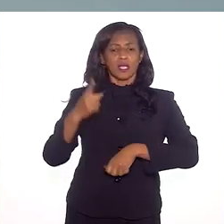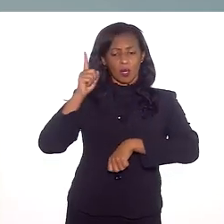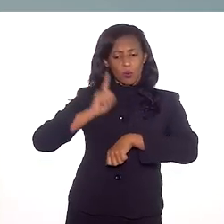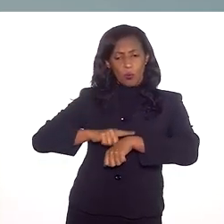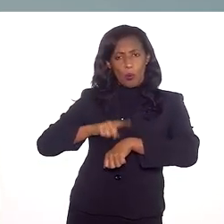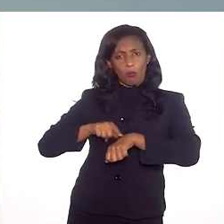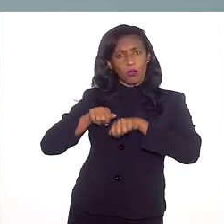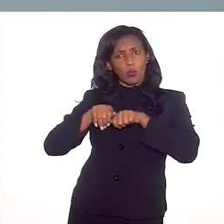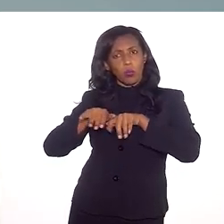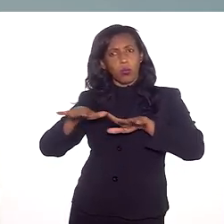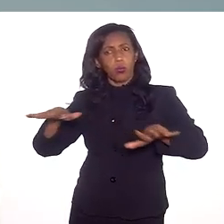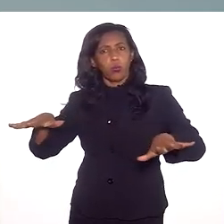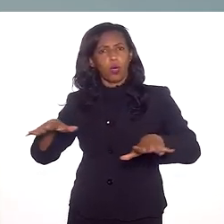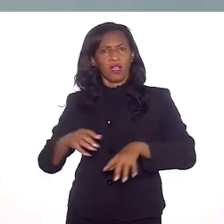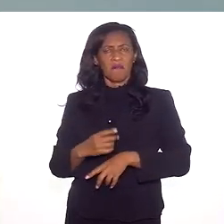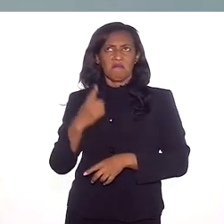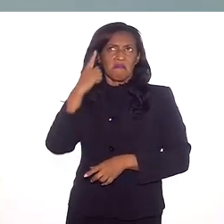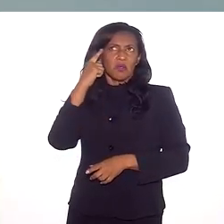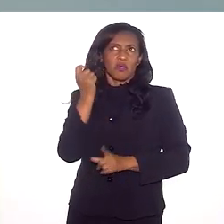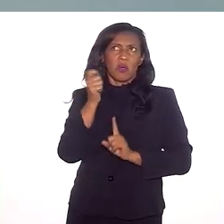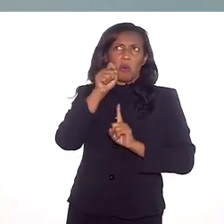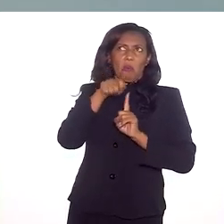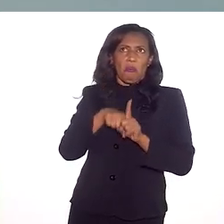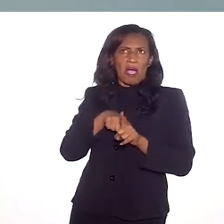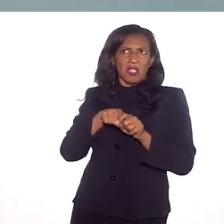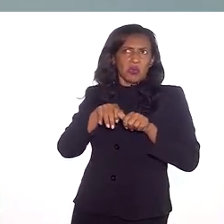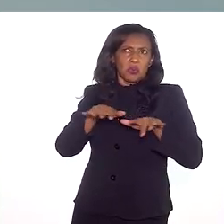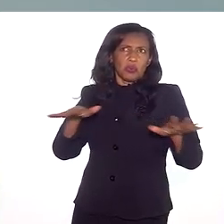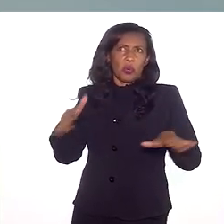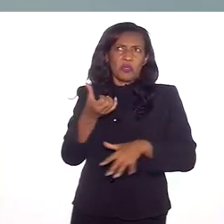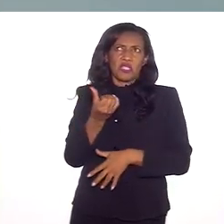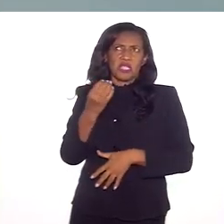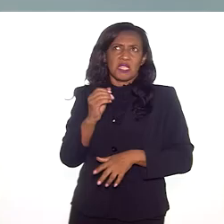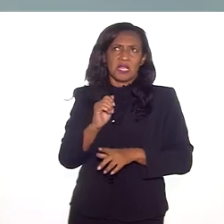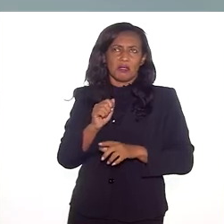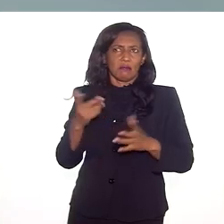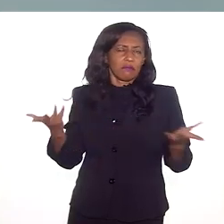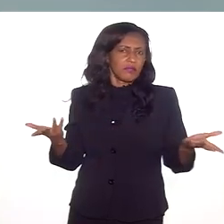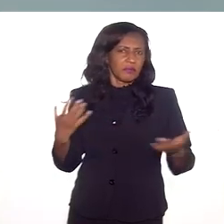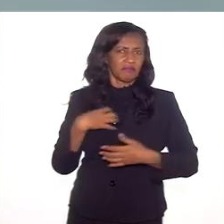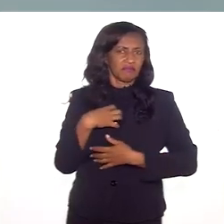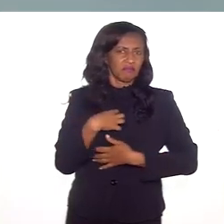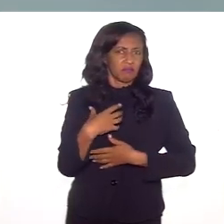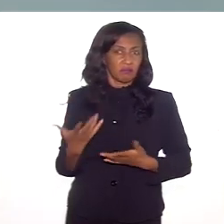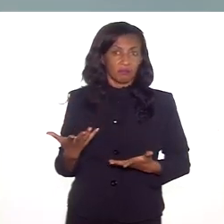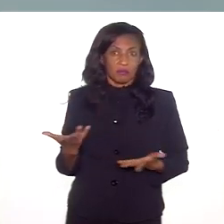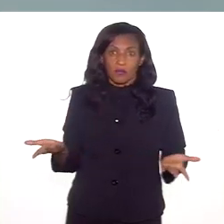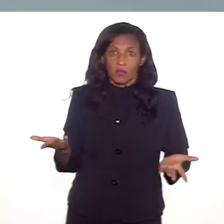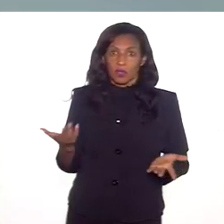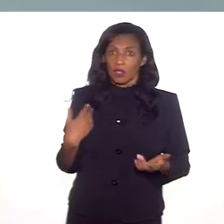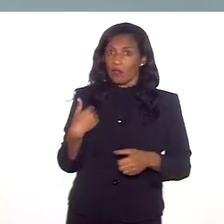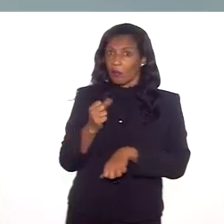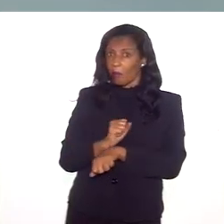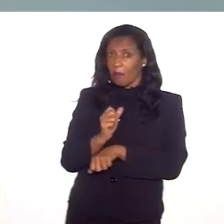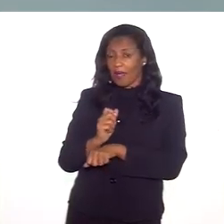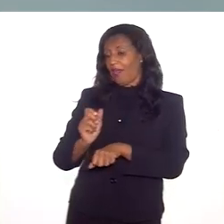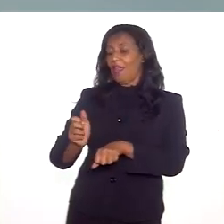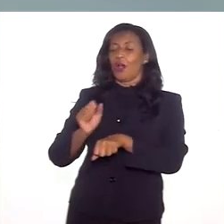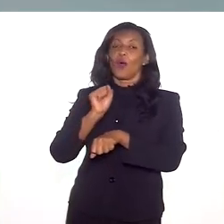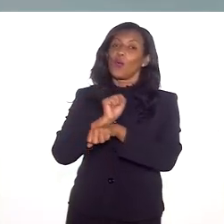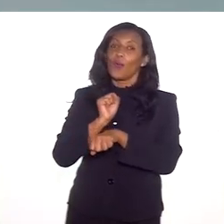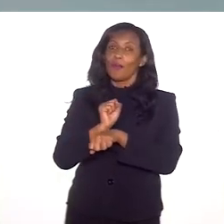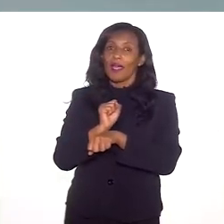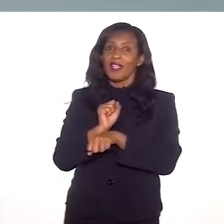gente imaginou em princípio que duraria 1 mês ou 60 dias, alguma coisa nesse sentido. Né? Nós vamos parar 1 mês e